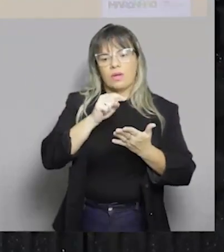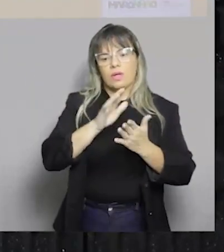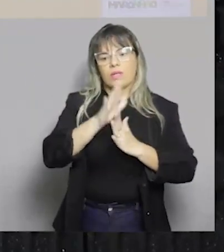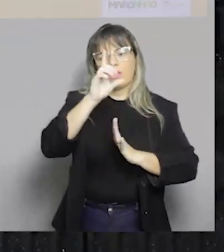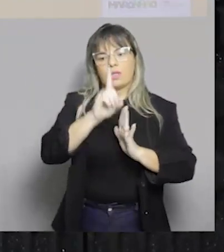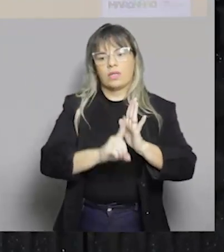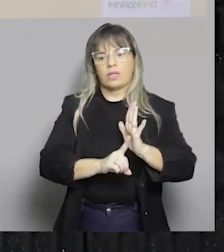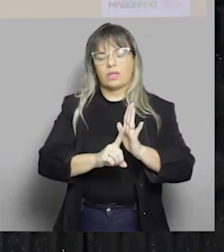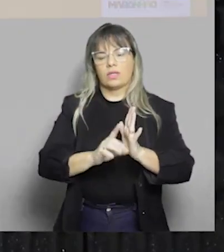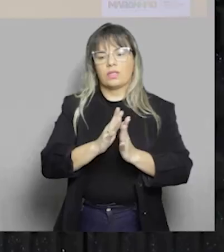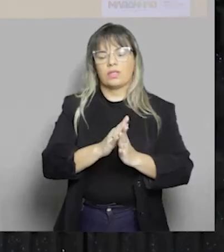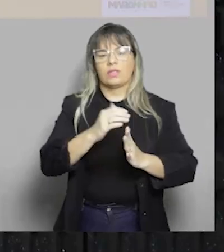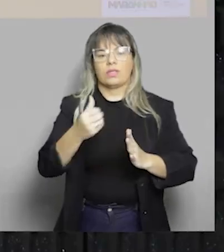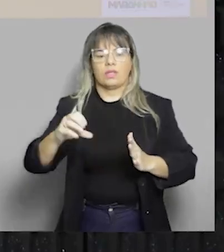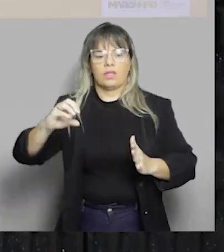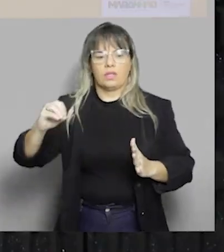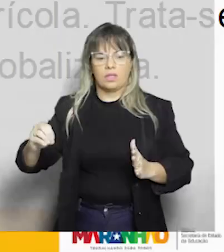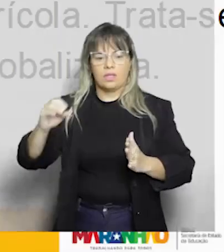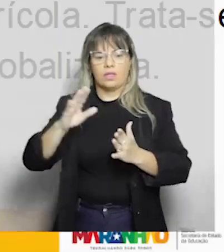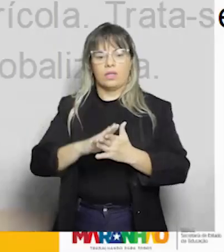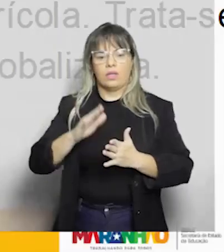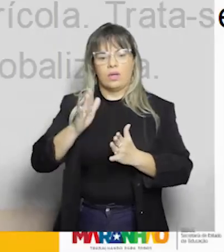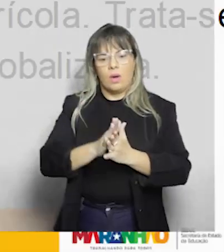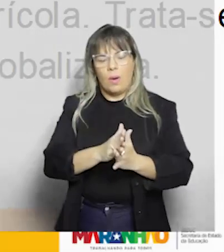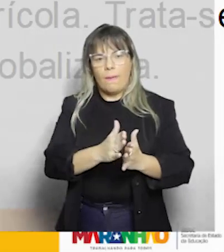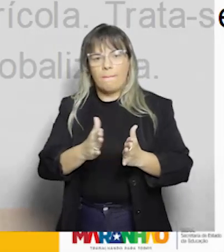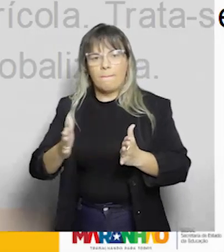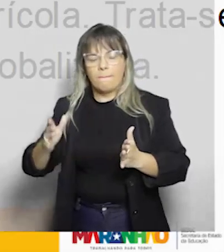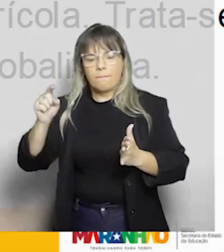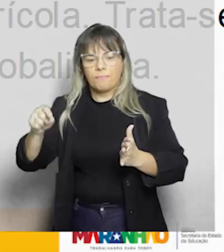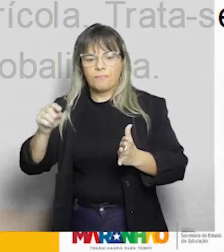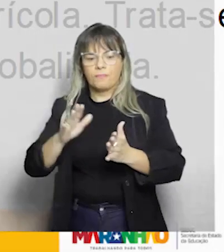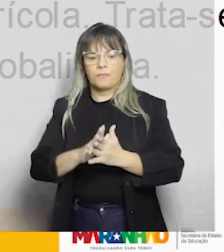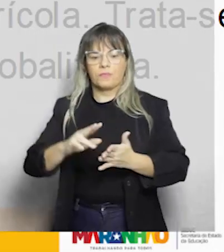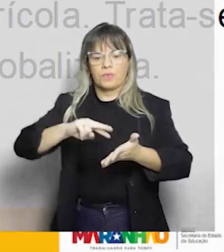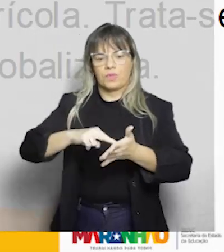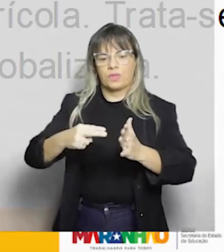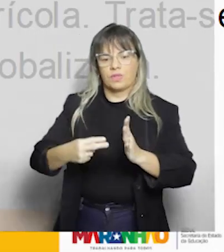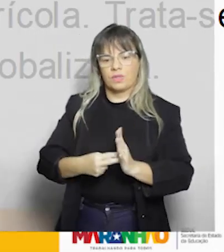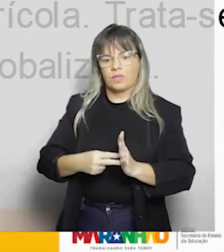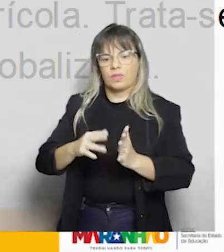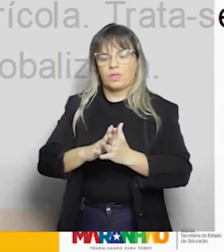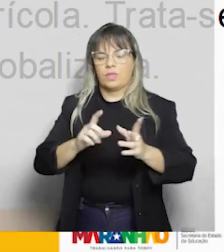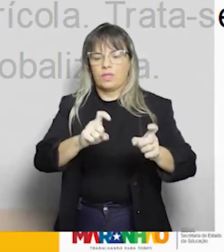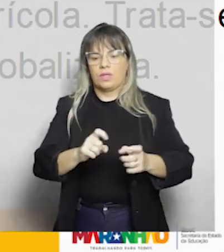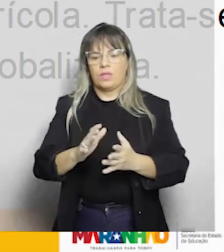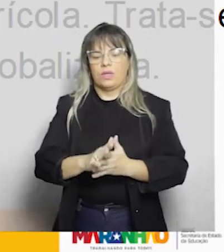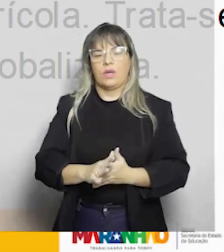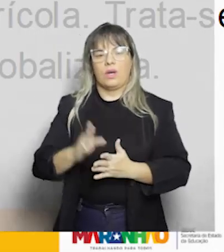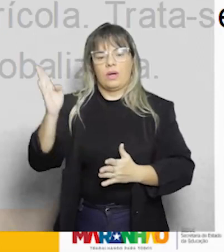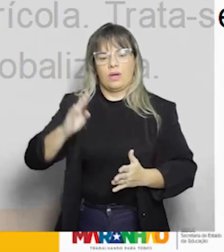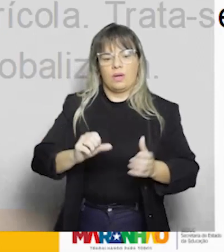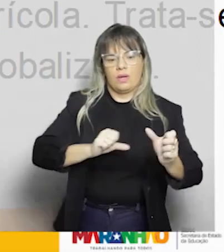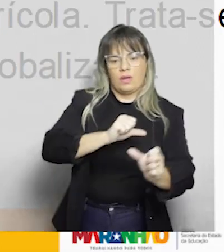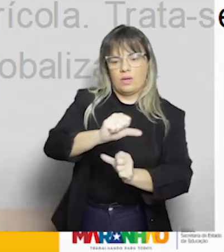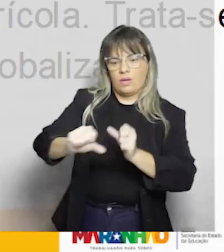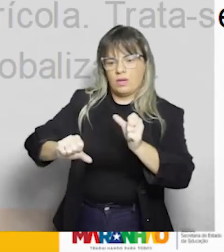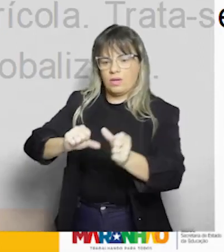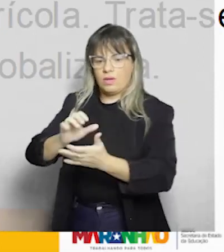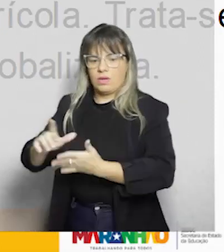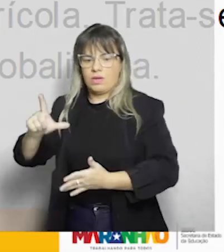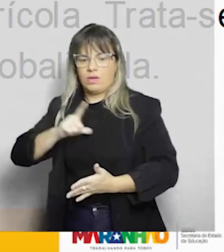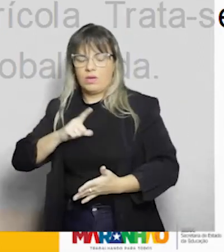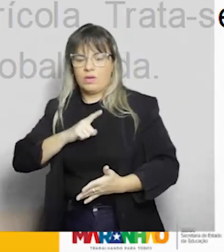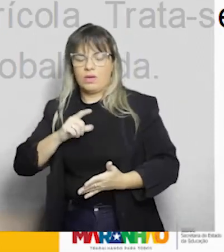de 90, parte significativa da agricultura brasileira sofreu grandes transformações com a adoção de